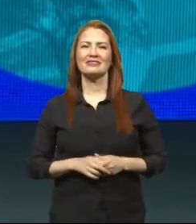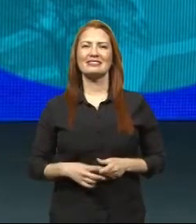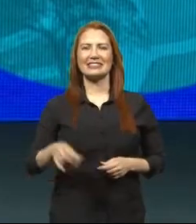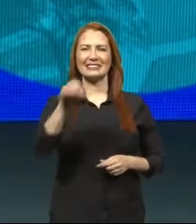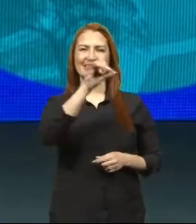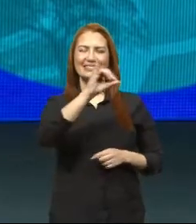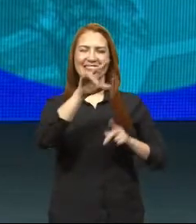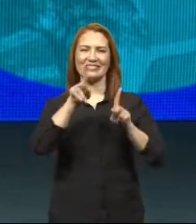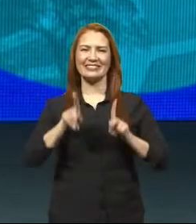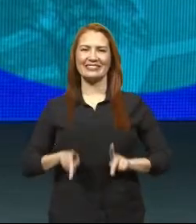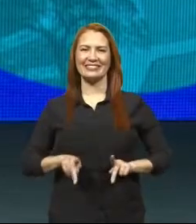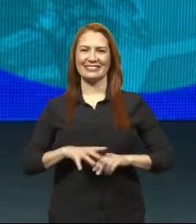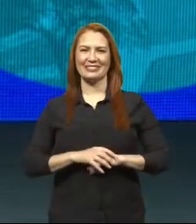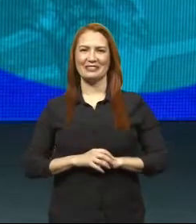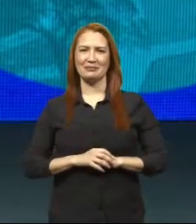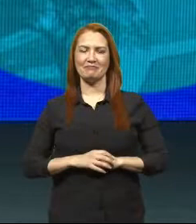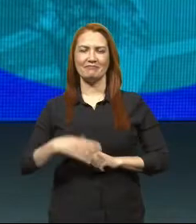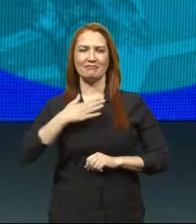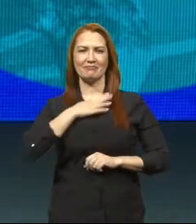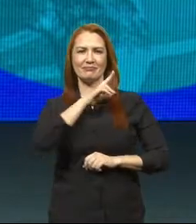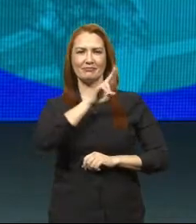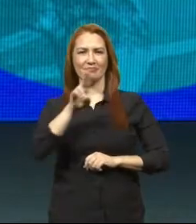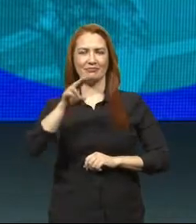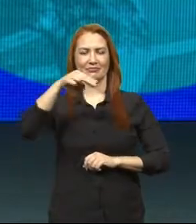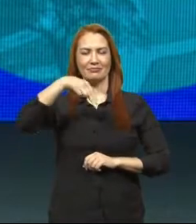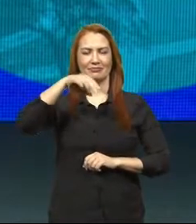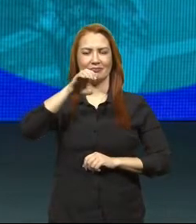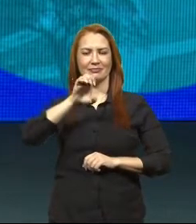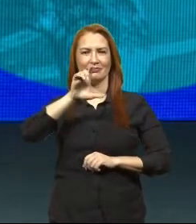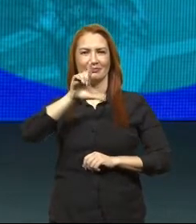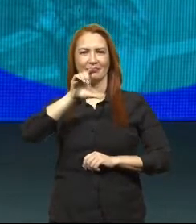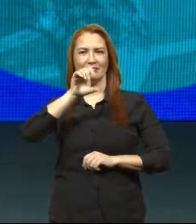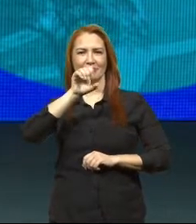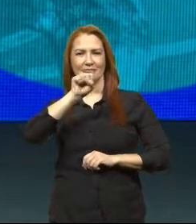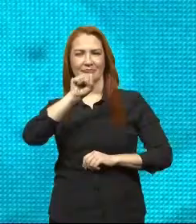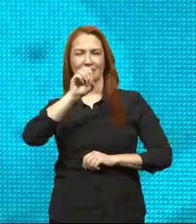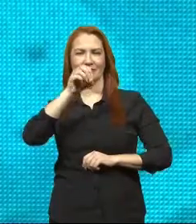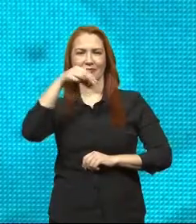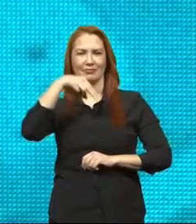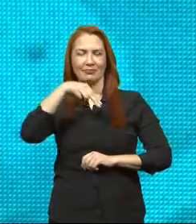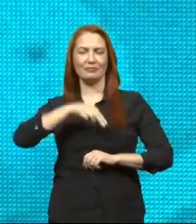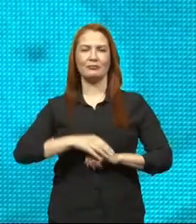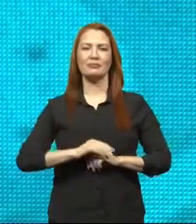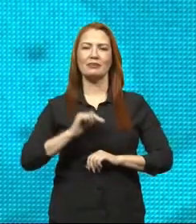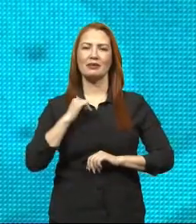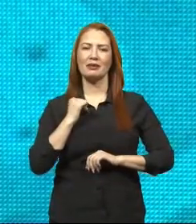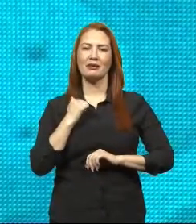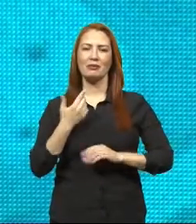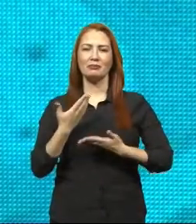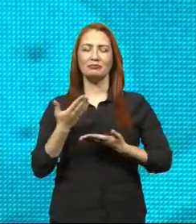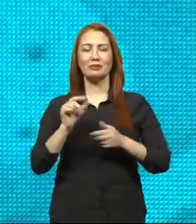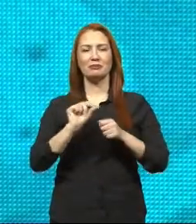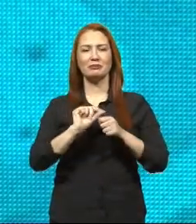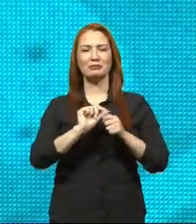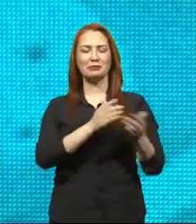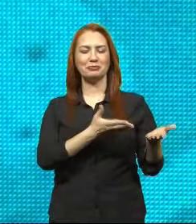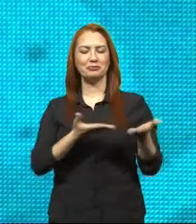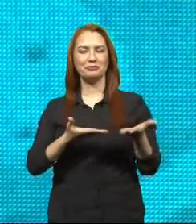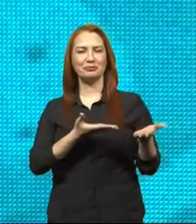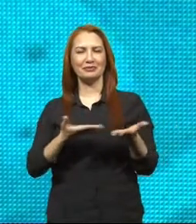Oi, pessoal. Meu nome é Nelson Fujimoto e eu vou fazer a mediação deste